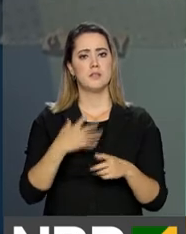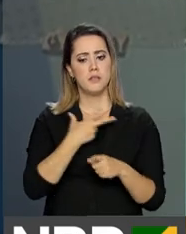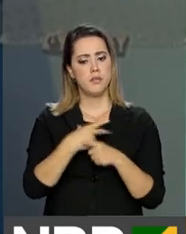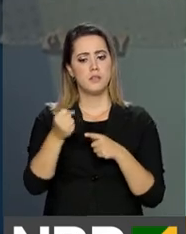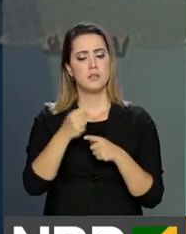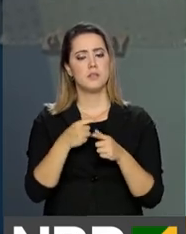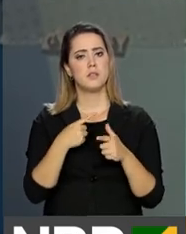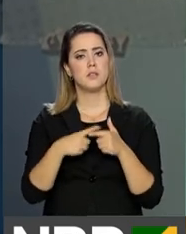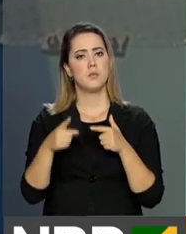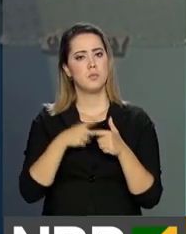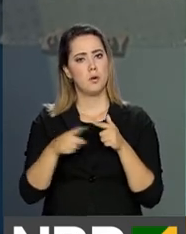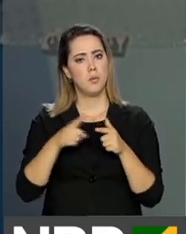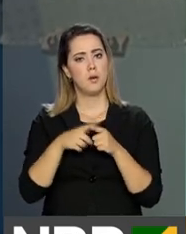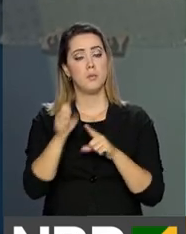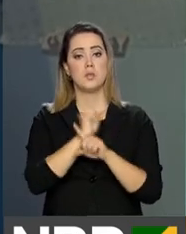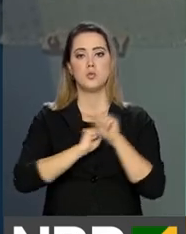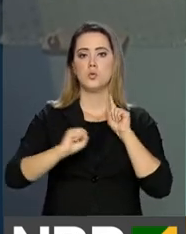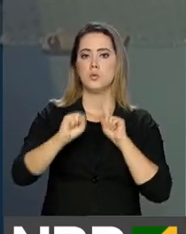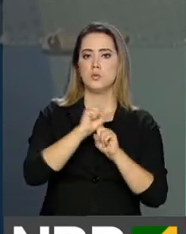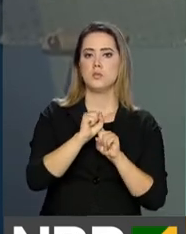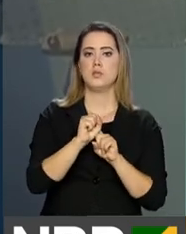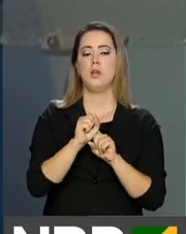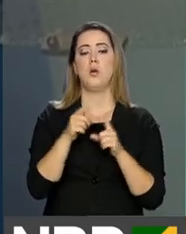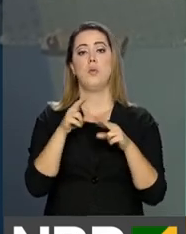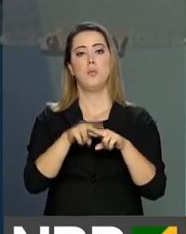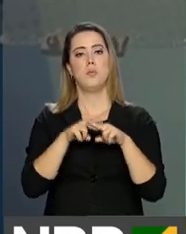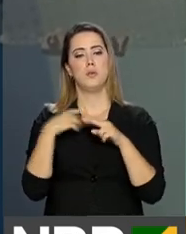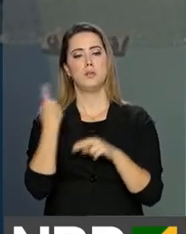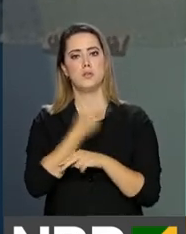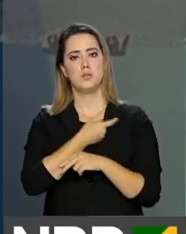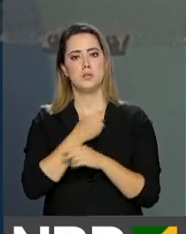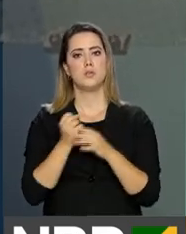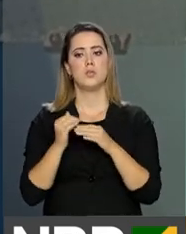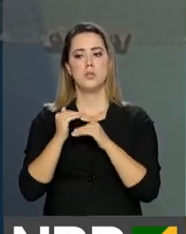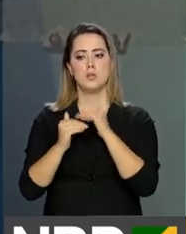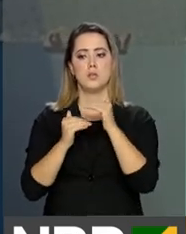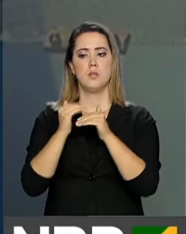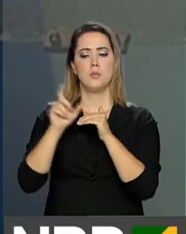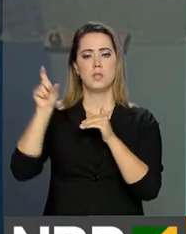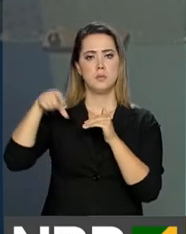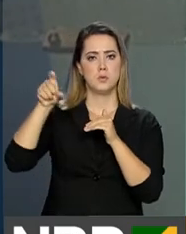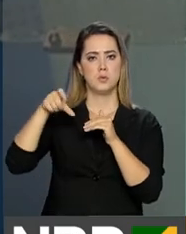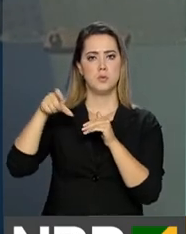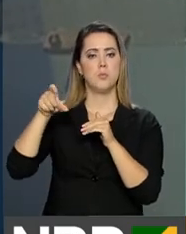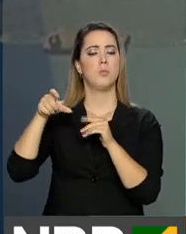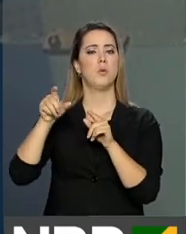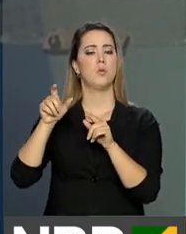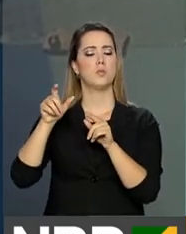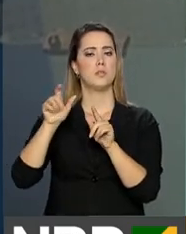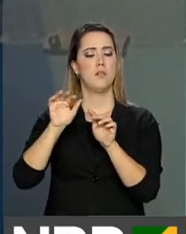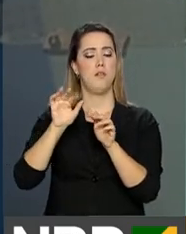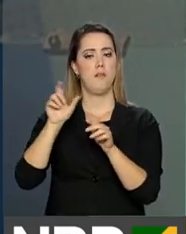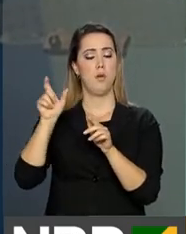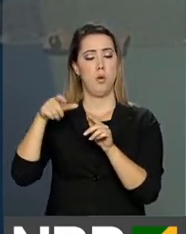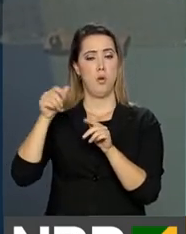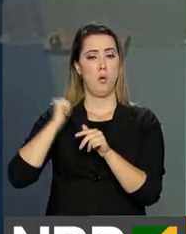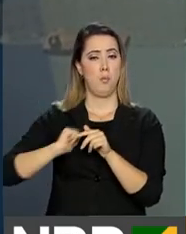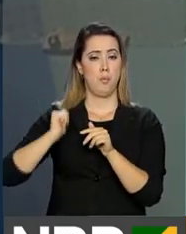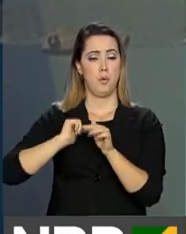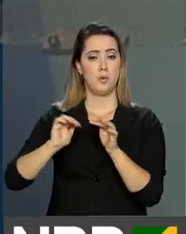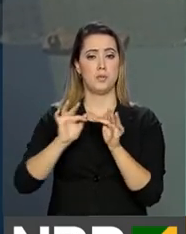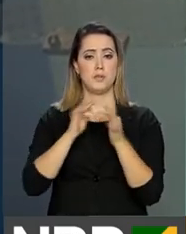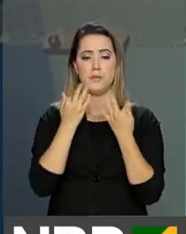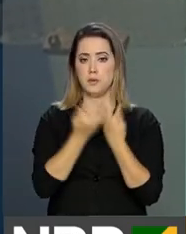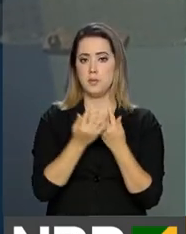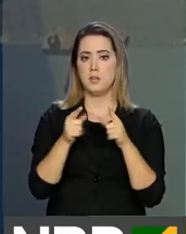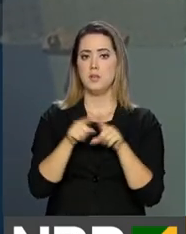sociais. Por isso, nós revalorizamos o Bolsa Família, nós revalorizamos o financiamento estudantil, o FIES, né, o